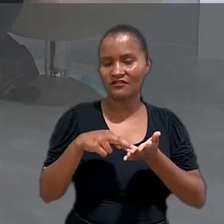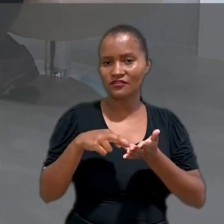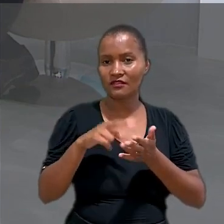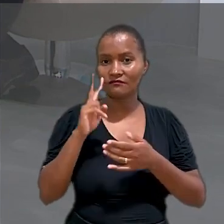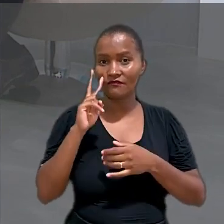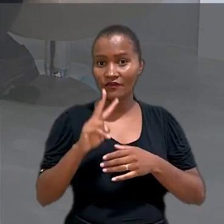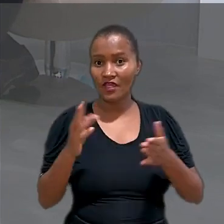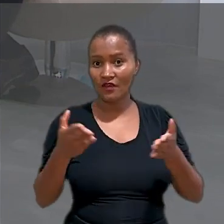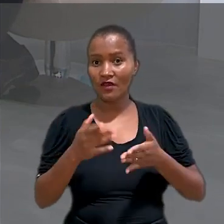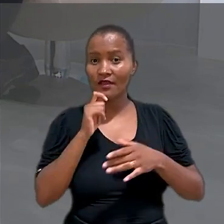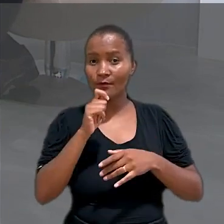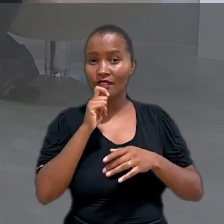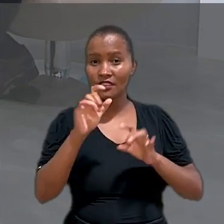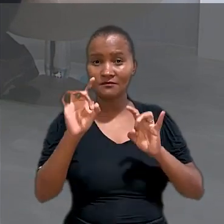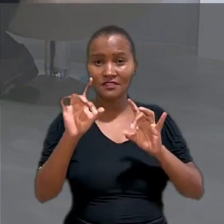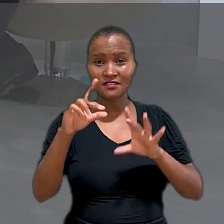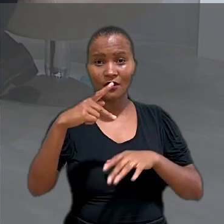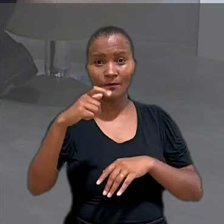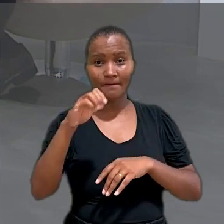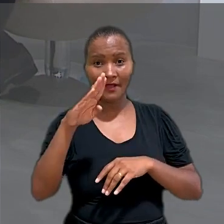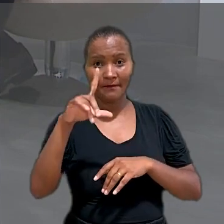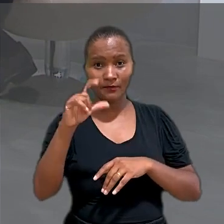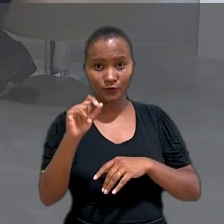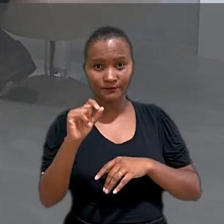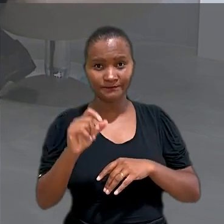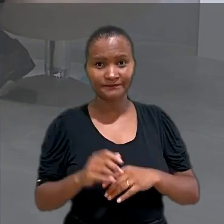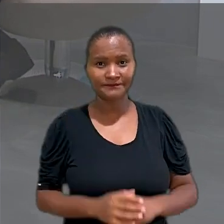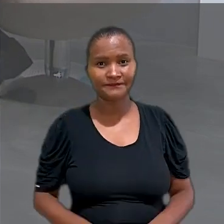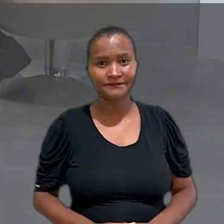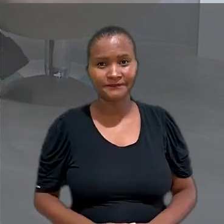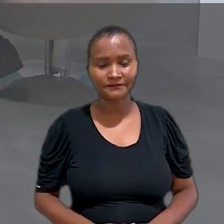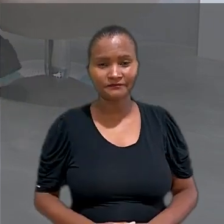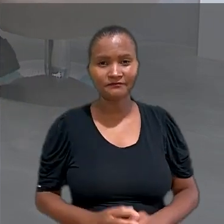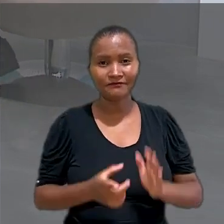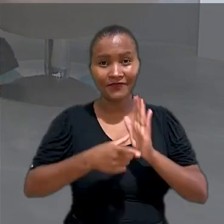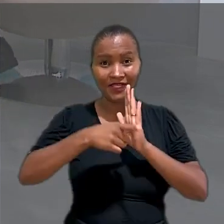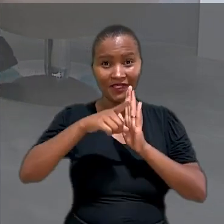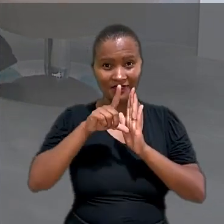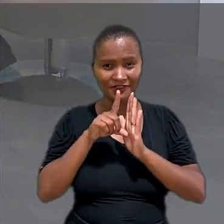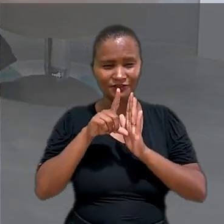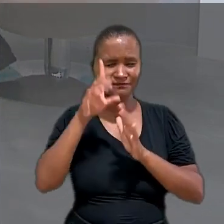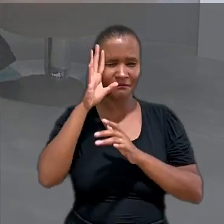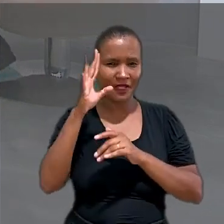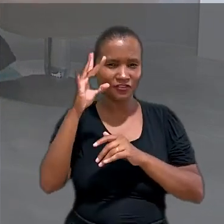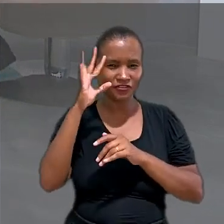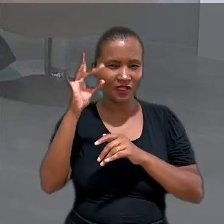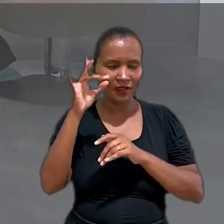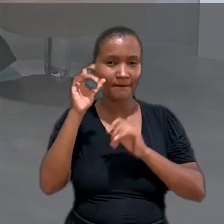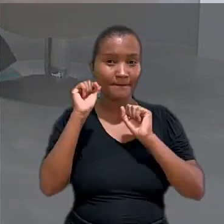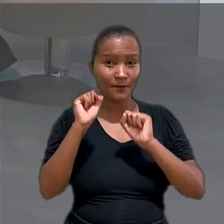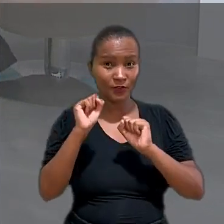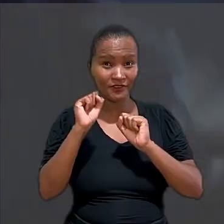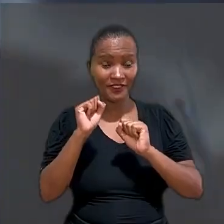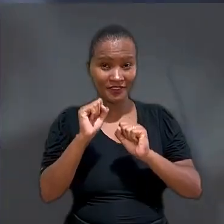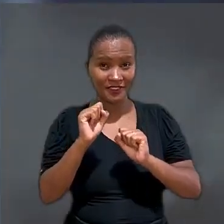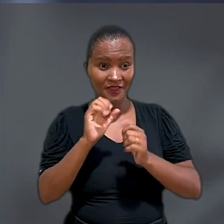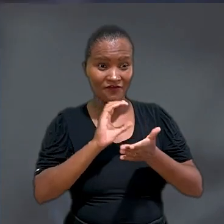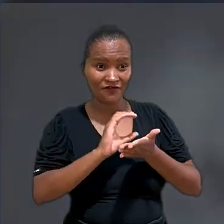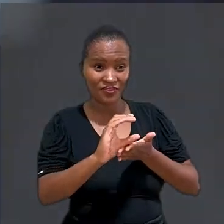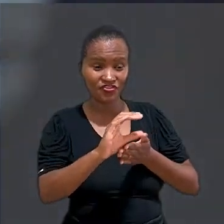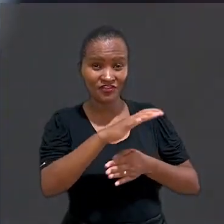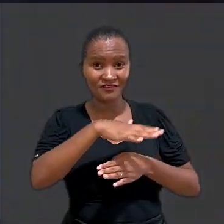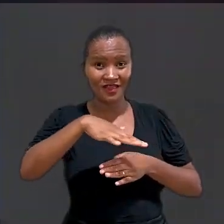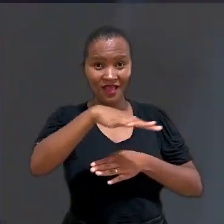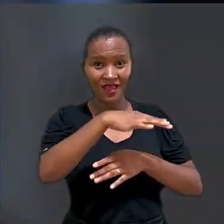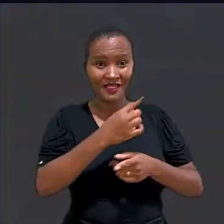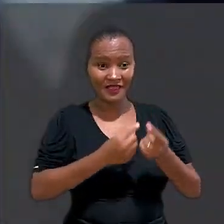não condiz com a realidade. É o que nós vamos ver agora na reportagem especial de Pablo Lemos. Antes de sequer